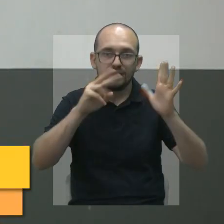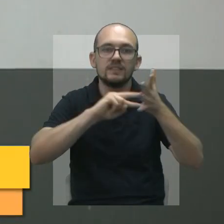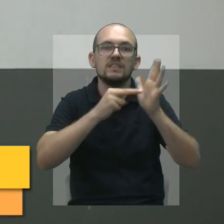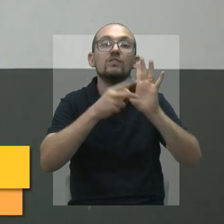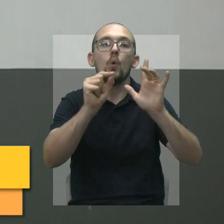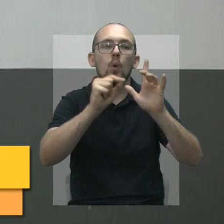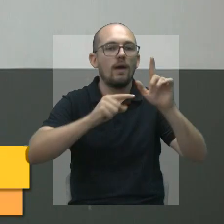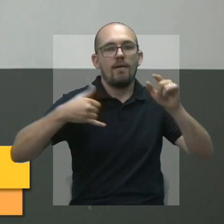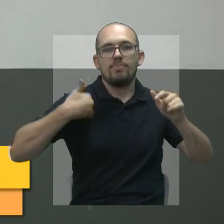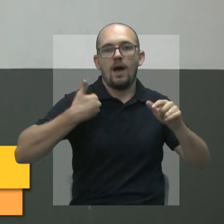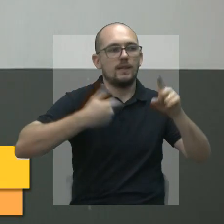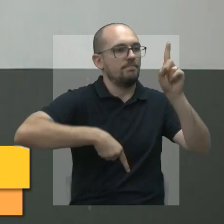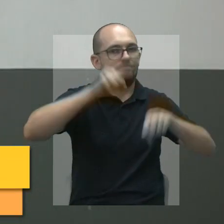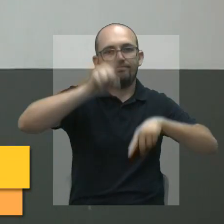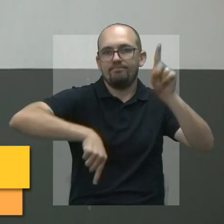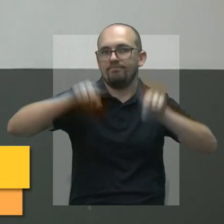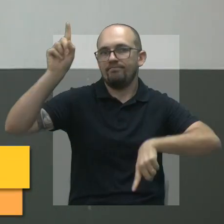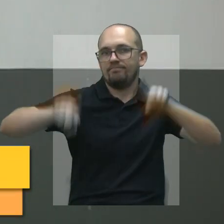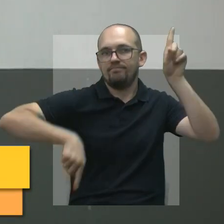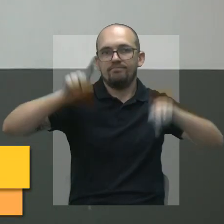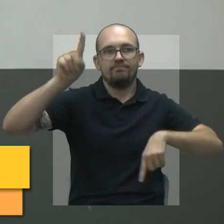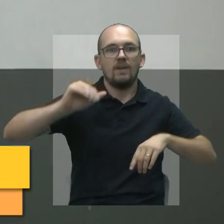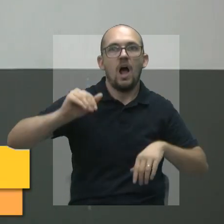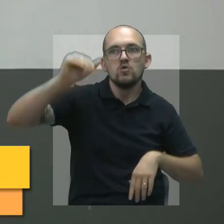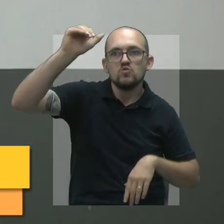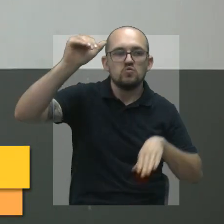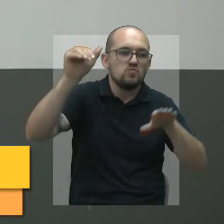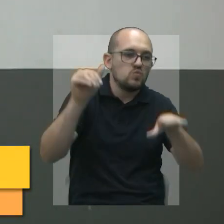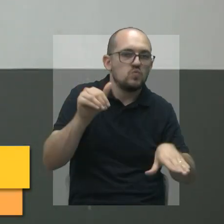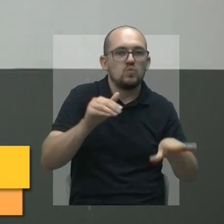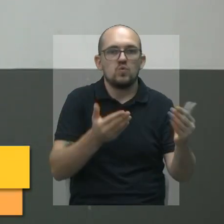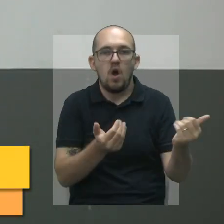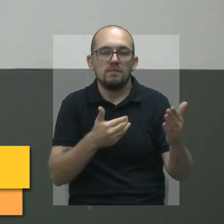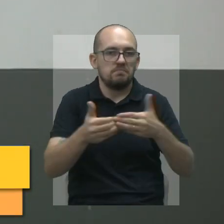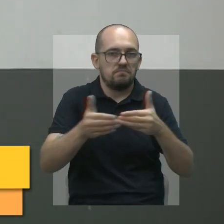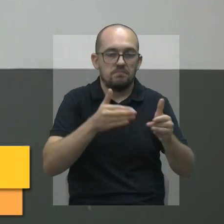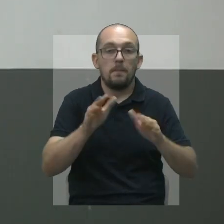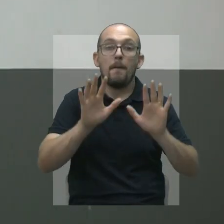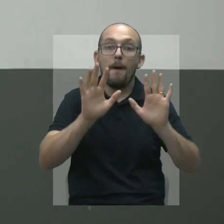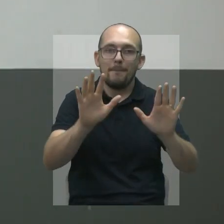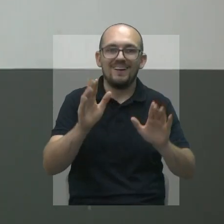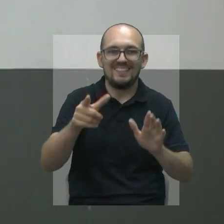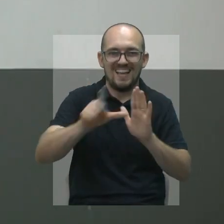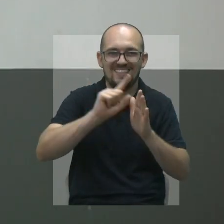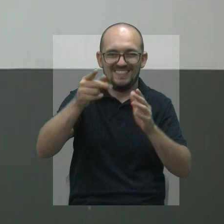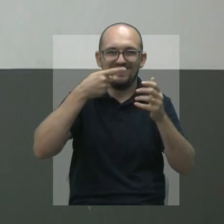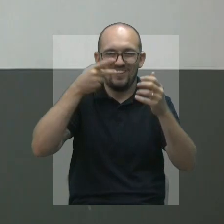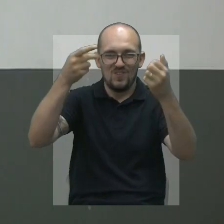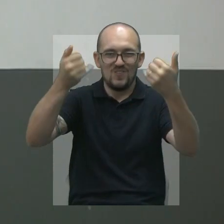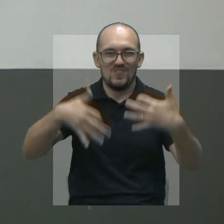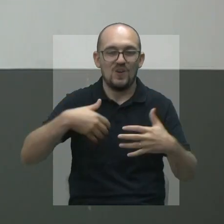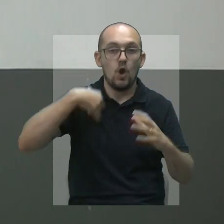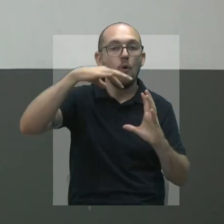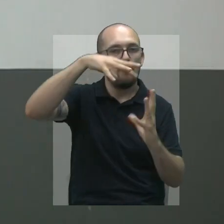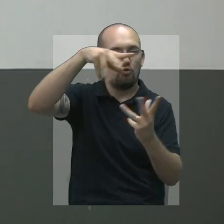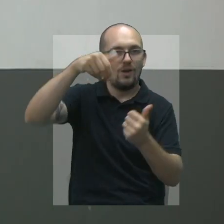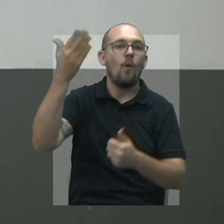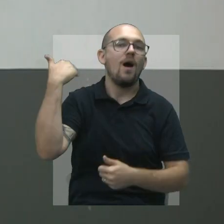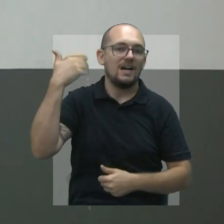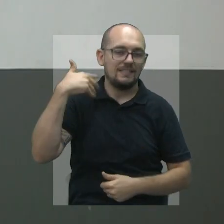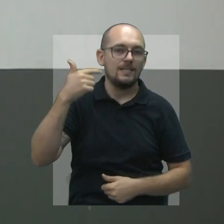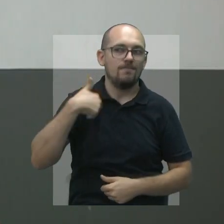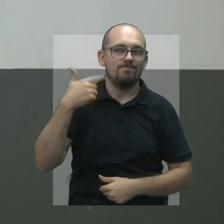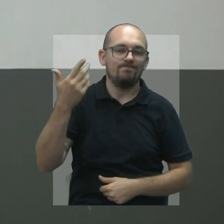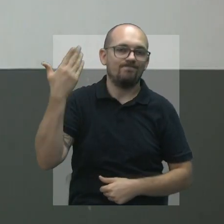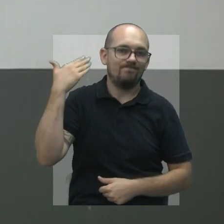ter o pessoal adulto com muita experiência. E mesmo eu tendo jogado no campeonato forte, como você comentou aí, do Mundial e tal, eu não